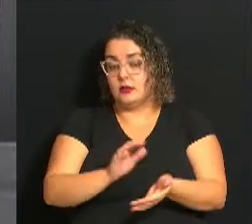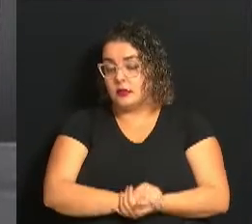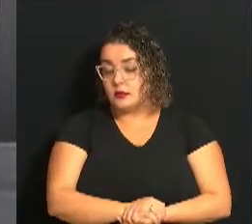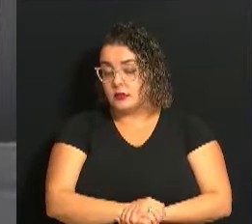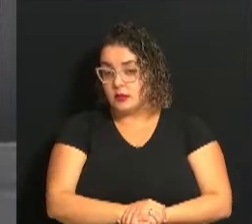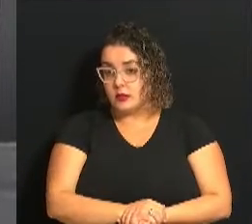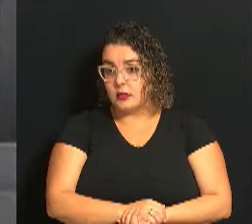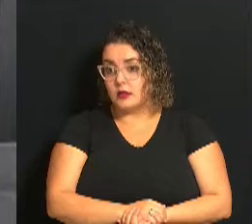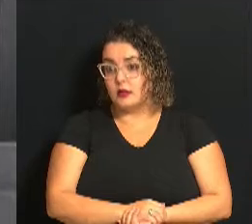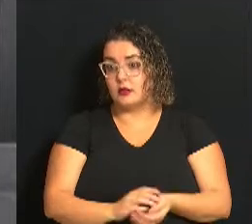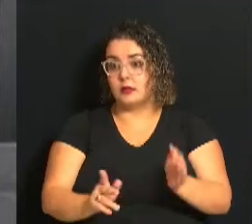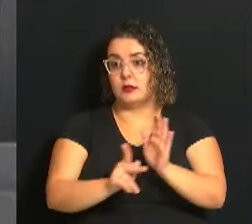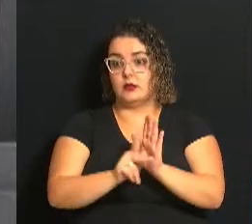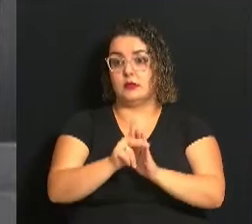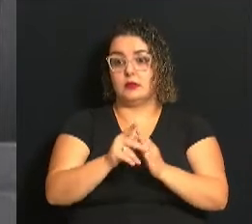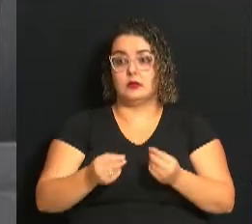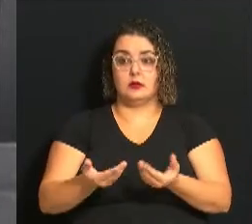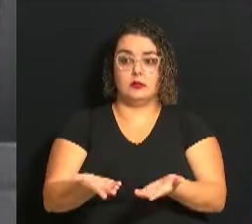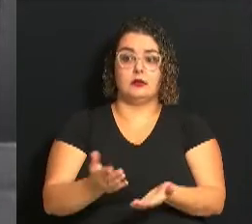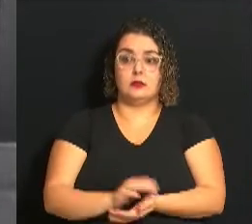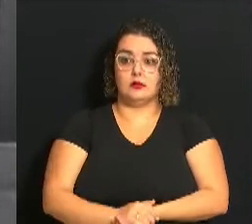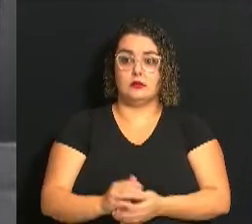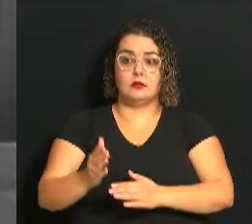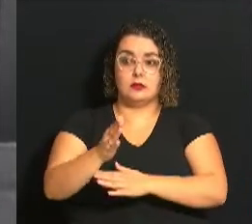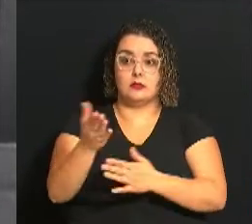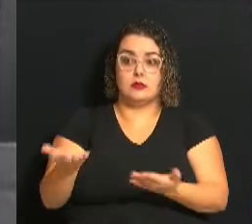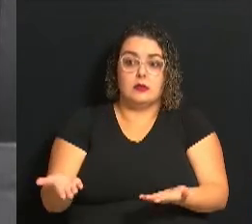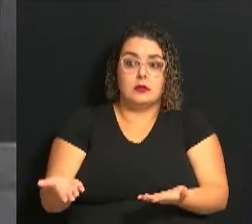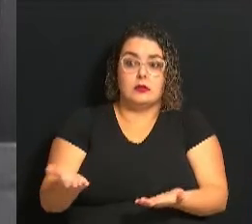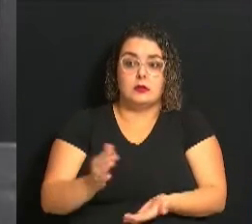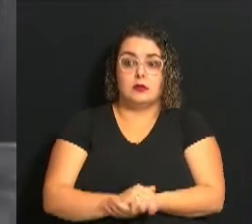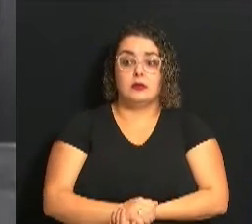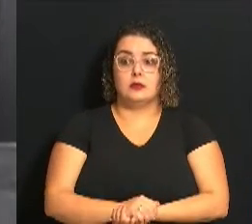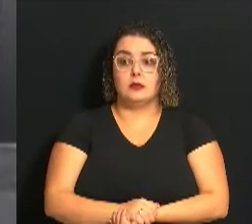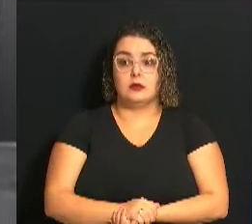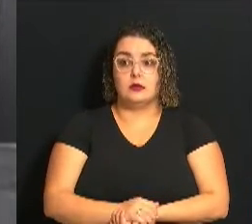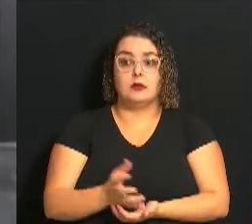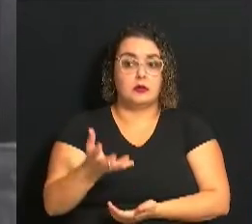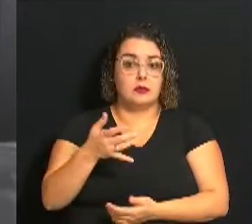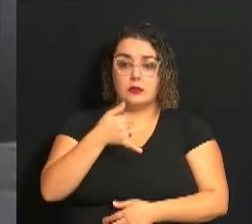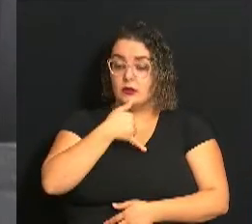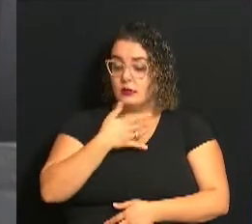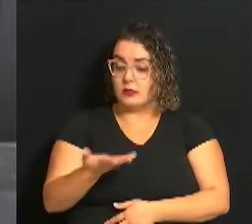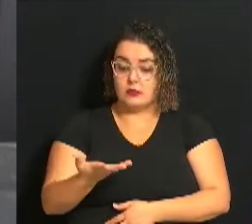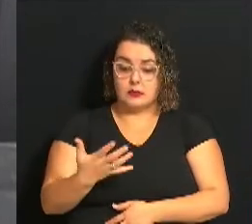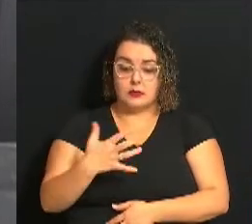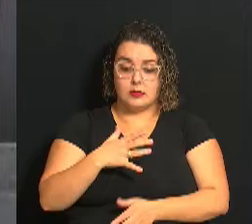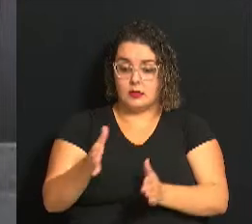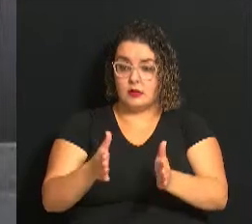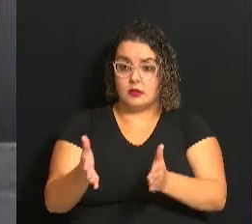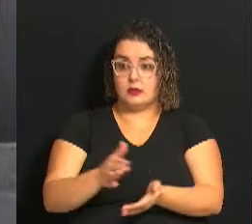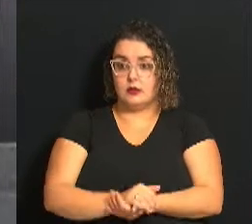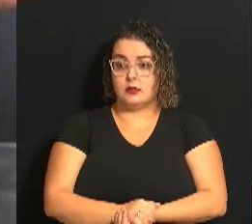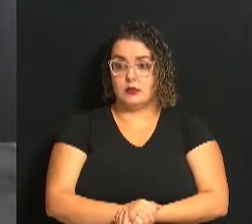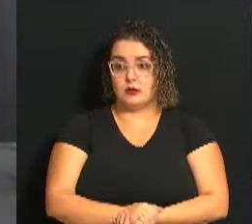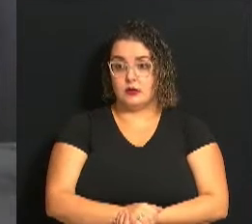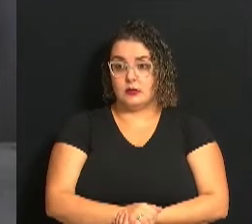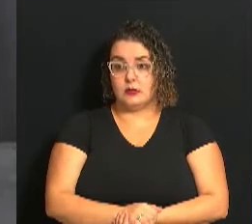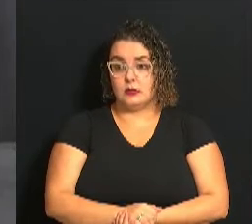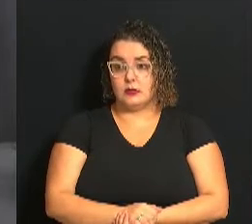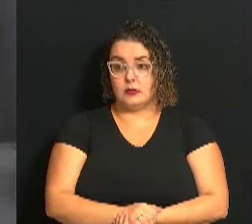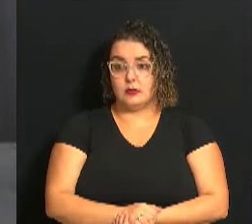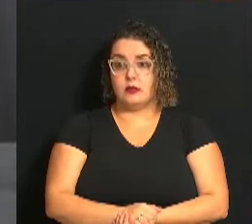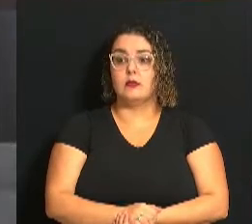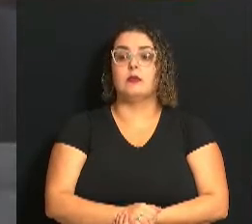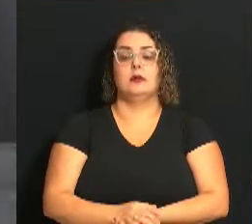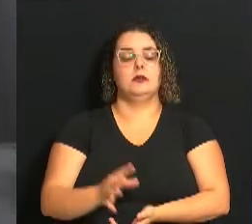no projeto apresentado aqui na casa. Então, eu quero lamentar essa situação. Aqui pode até ser